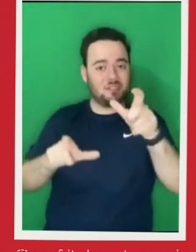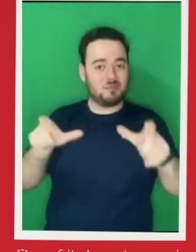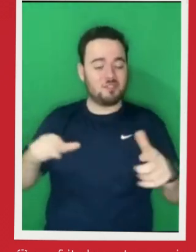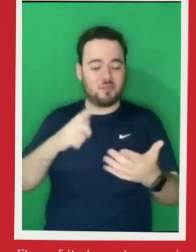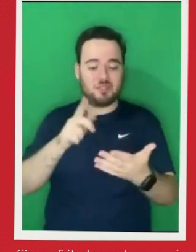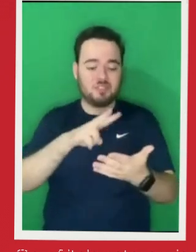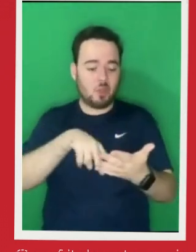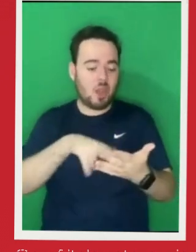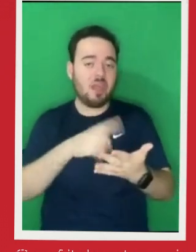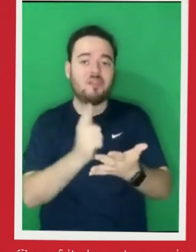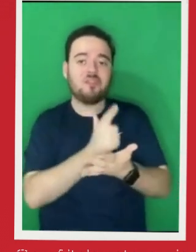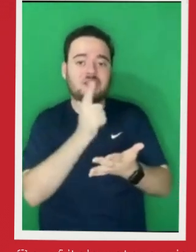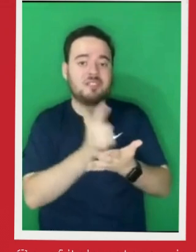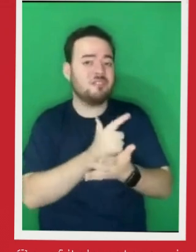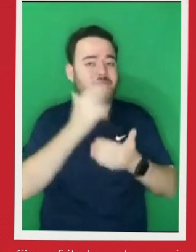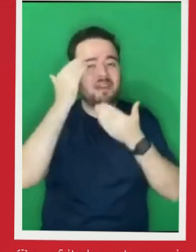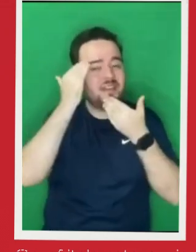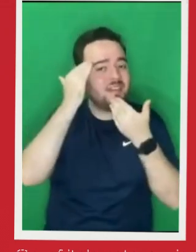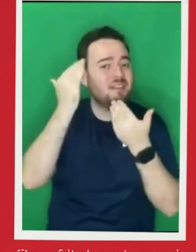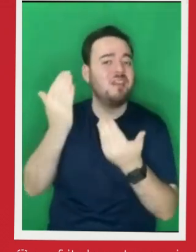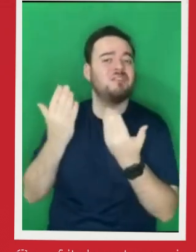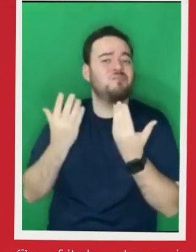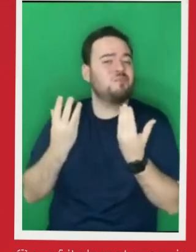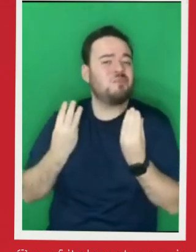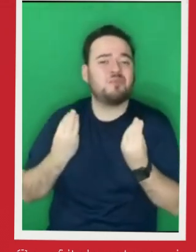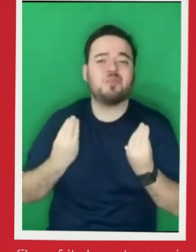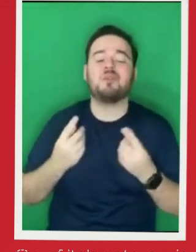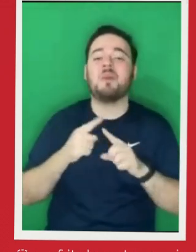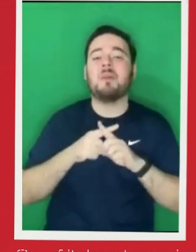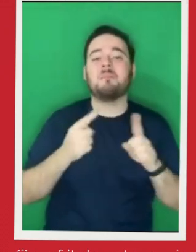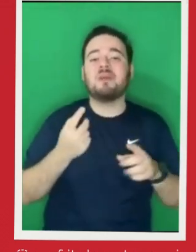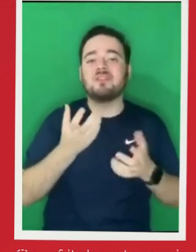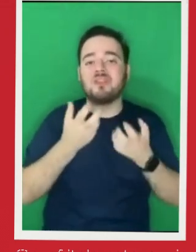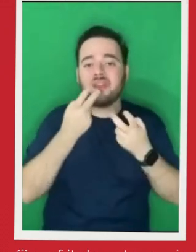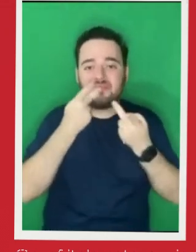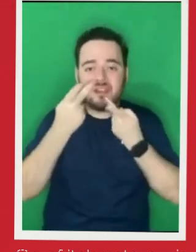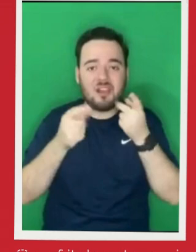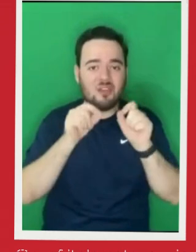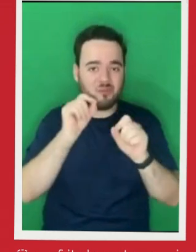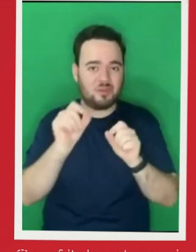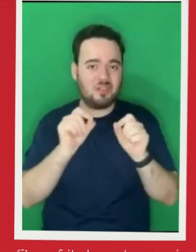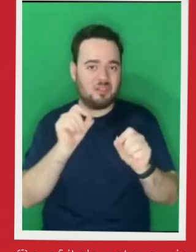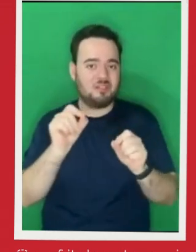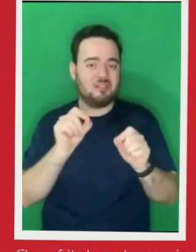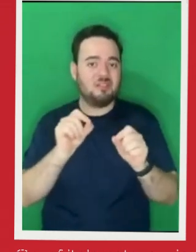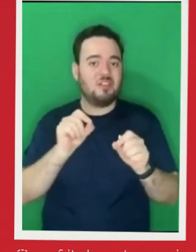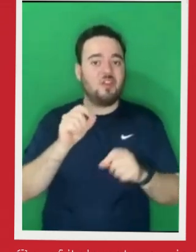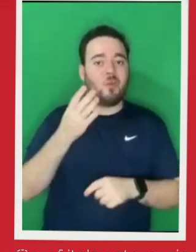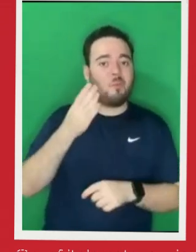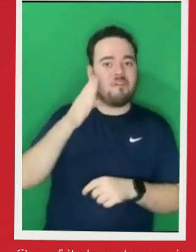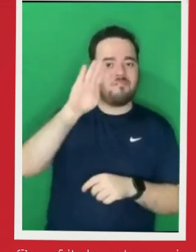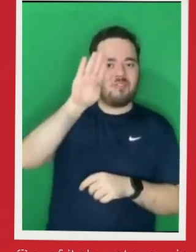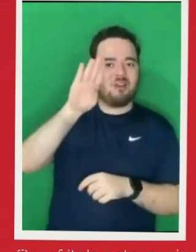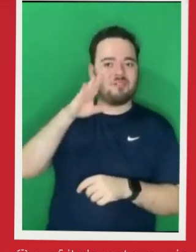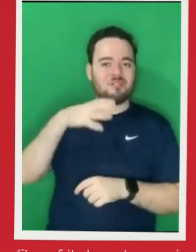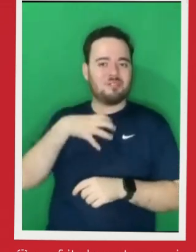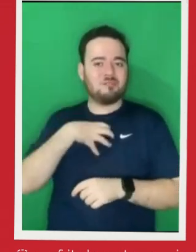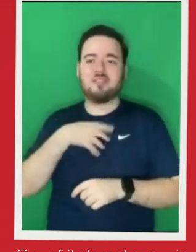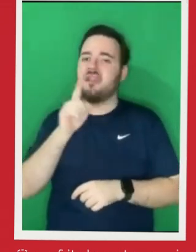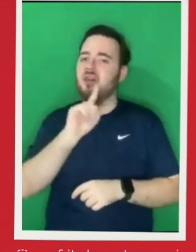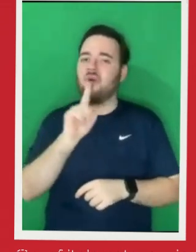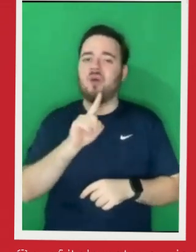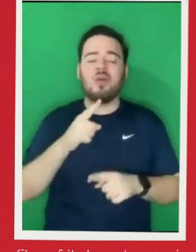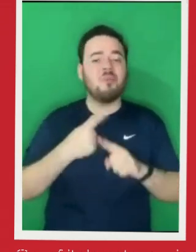pessoas que estão lendo esse livro e as pessoas que me agradecem. Mas eu queria dizer que, e isso não é uma falsa modéstia, é